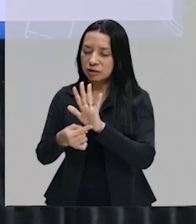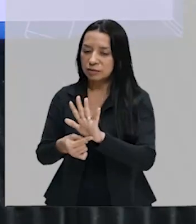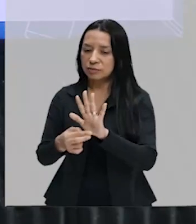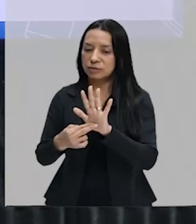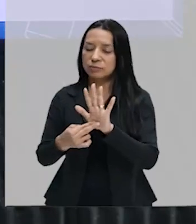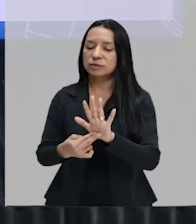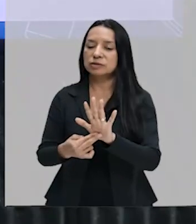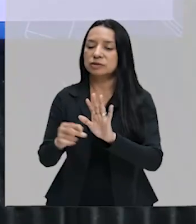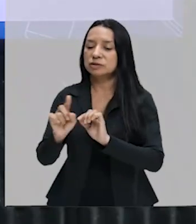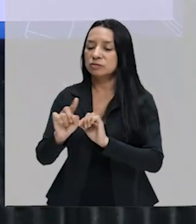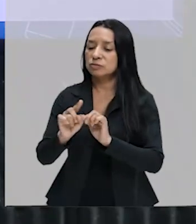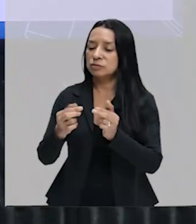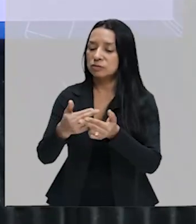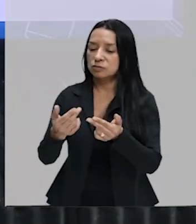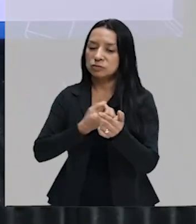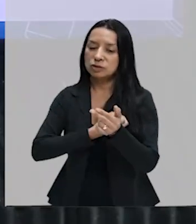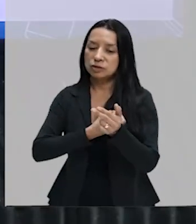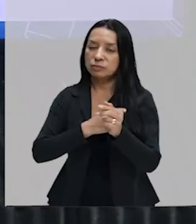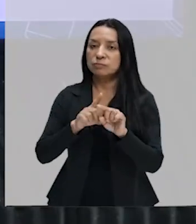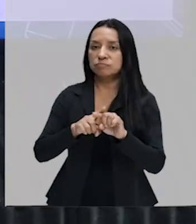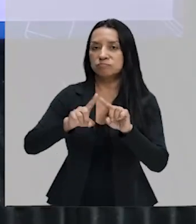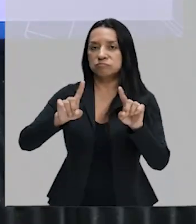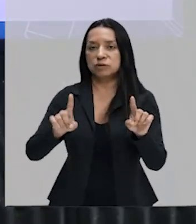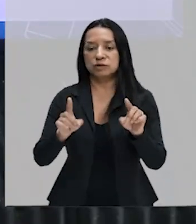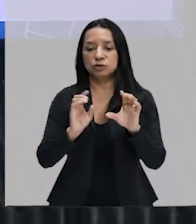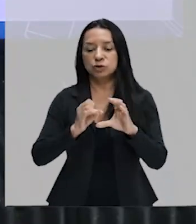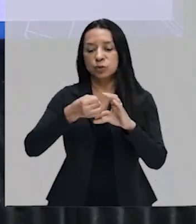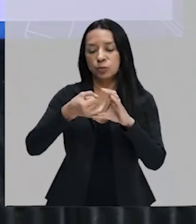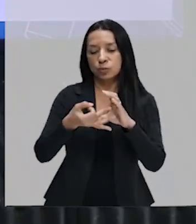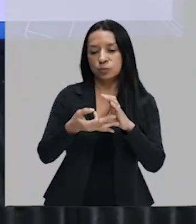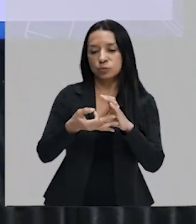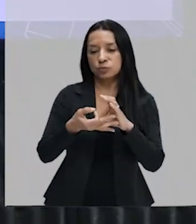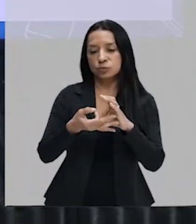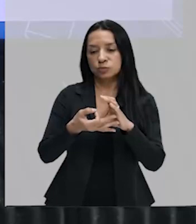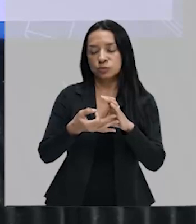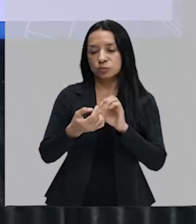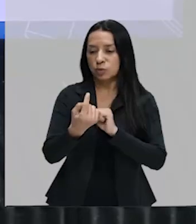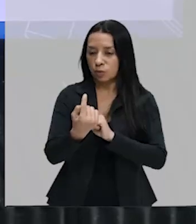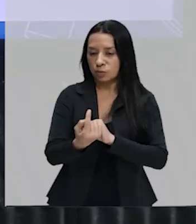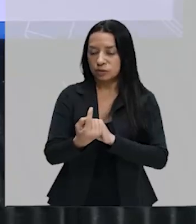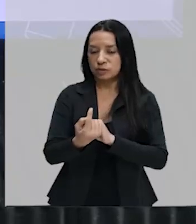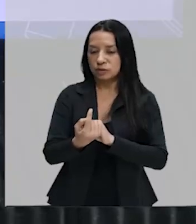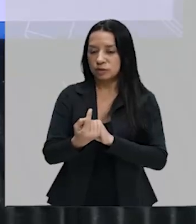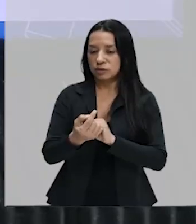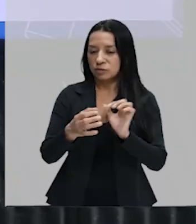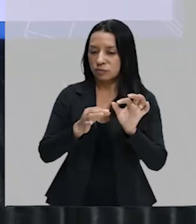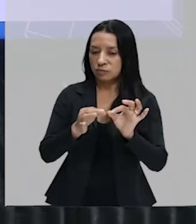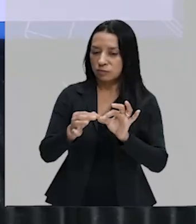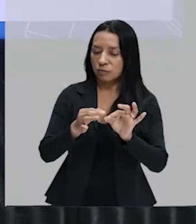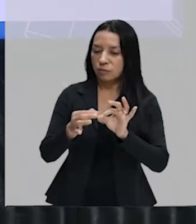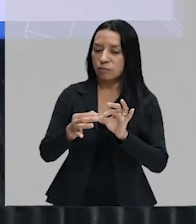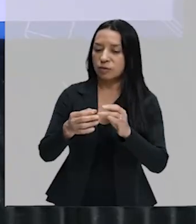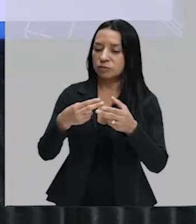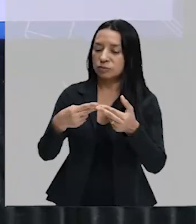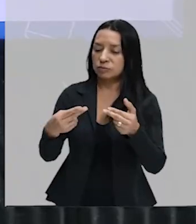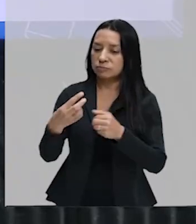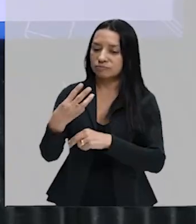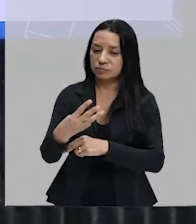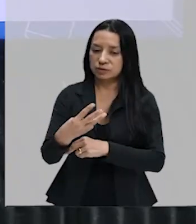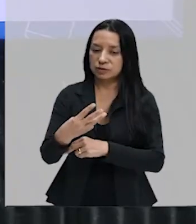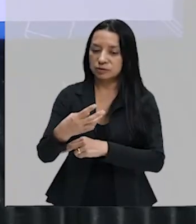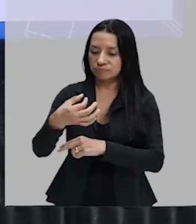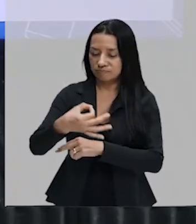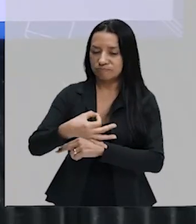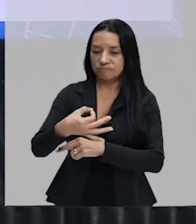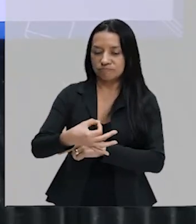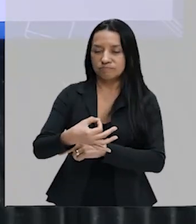aqui não de elemento, mas de conjunto, conjunto unitário, formado pelo elemento 3, tudo